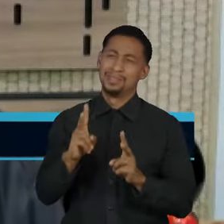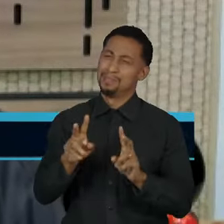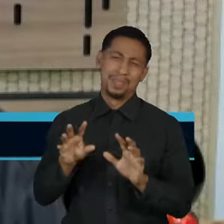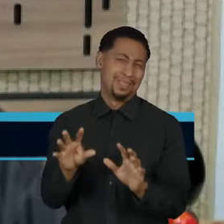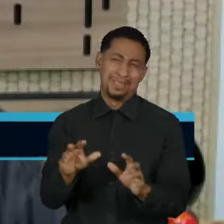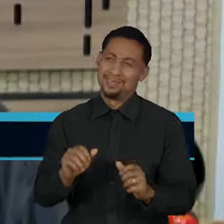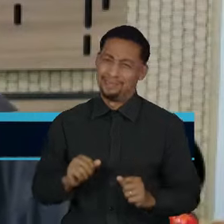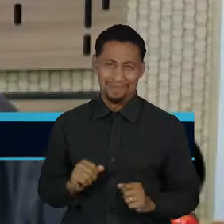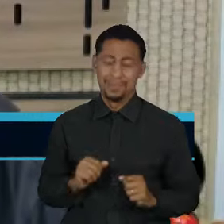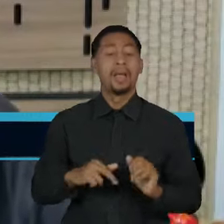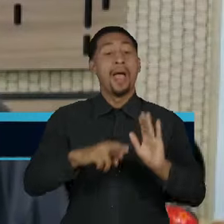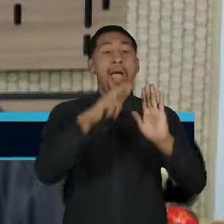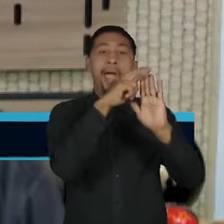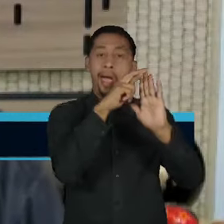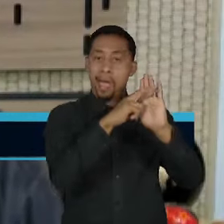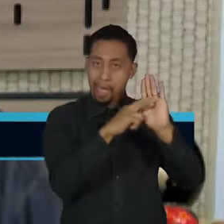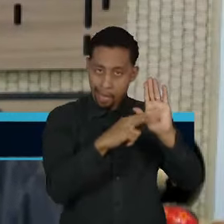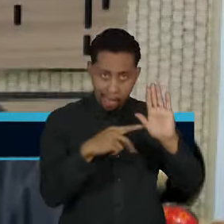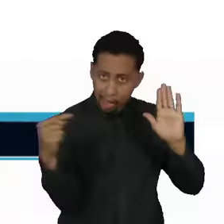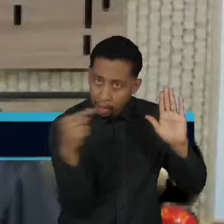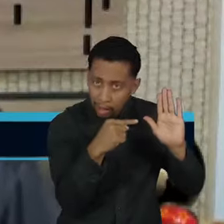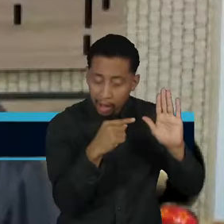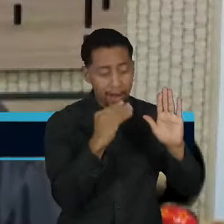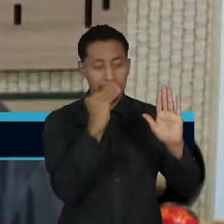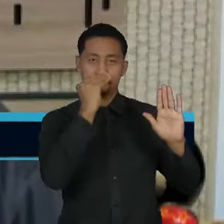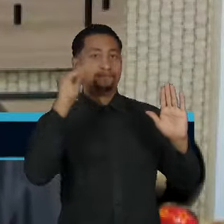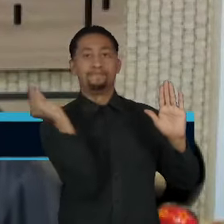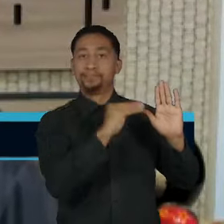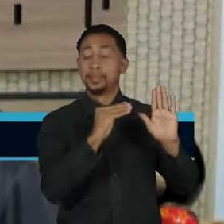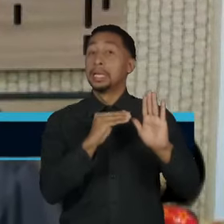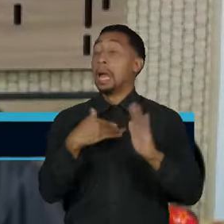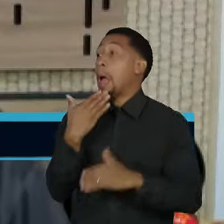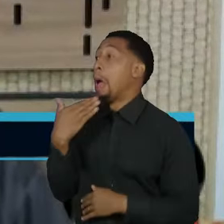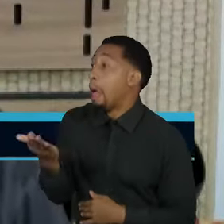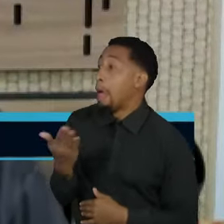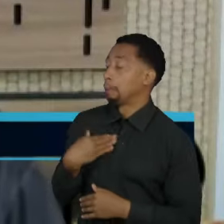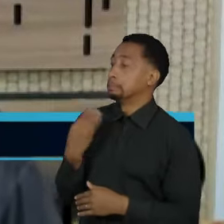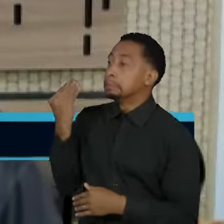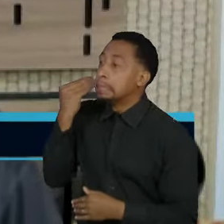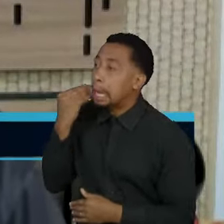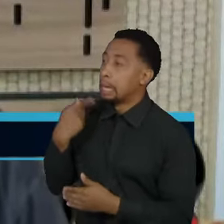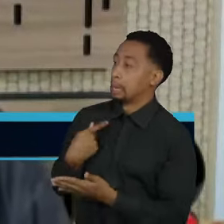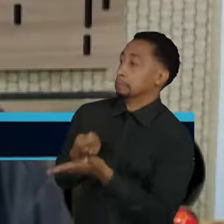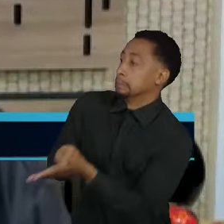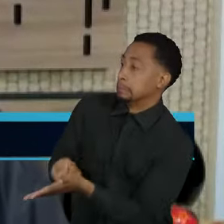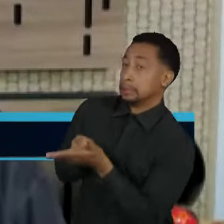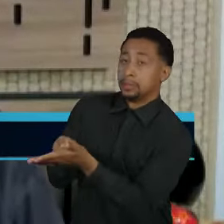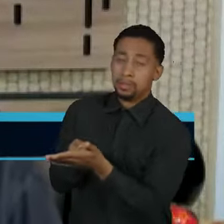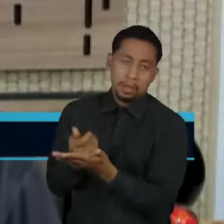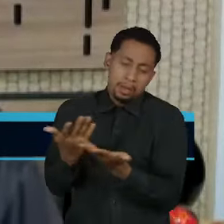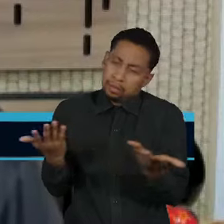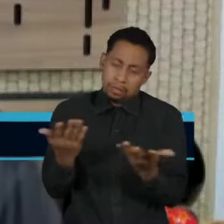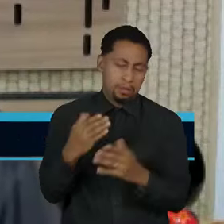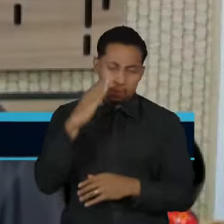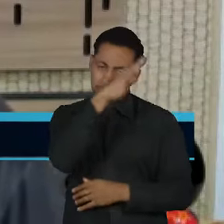limites do que as instituições permitem, né? O presidente vai testando, né? Ele vai testando os limites, ele vai forçando a barra, ele se